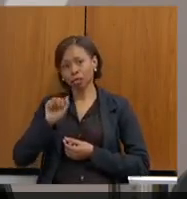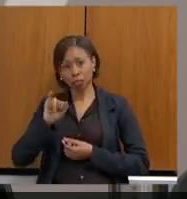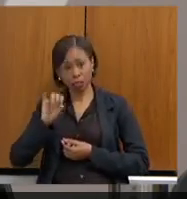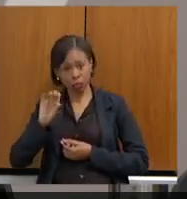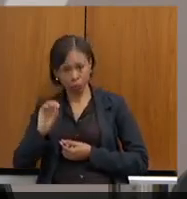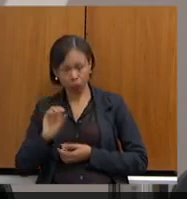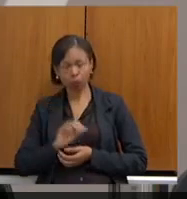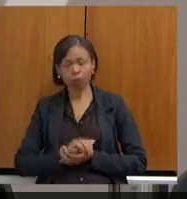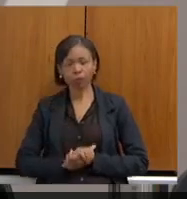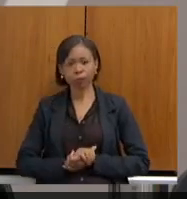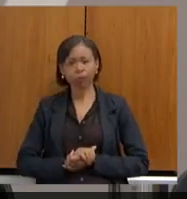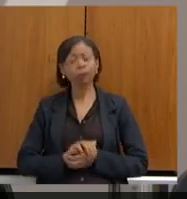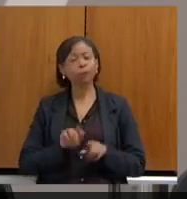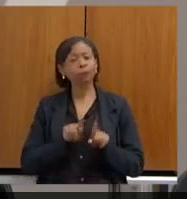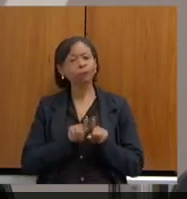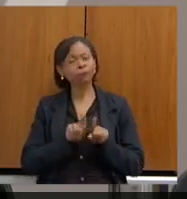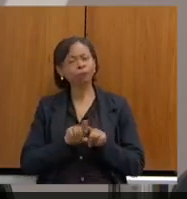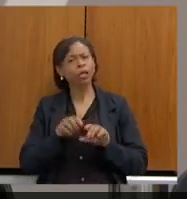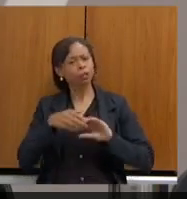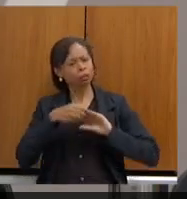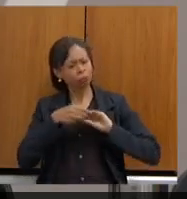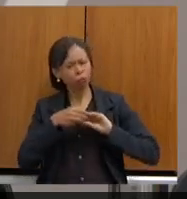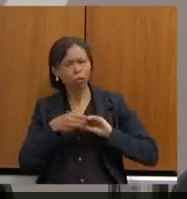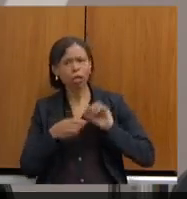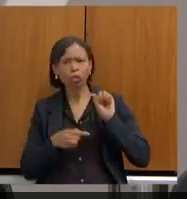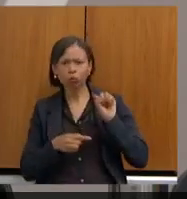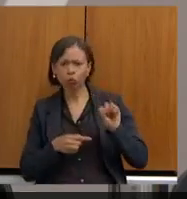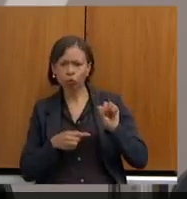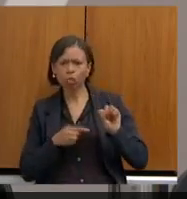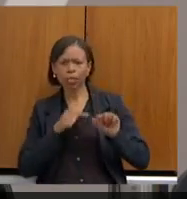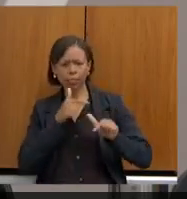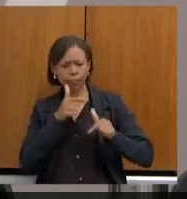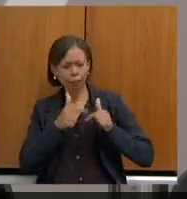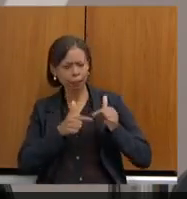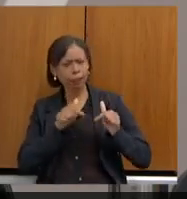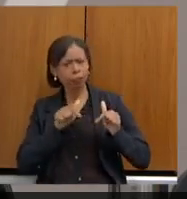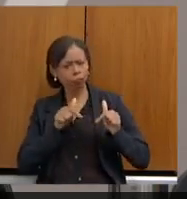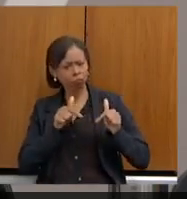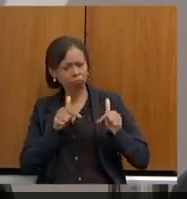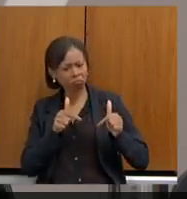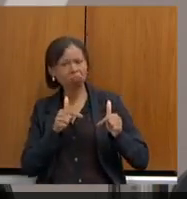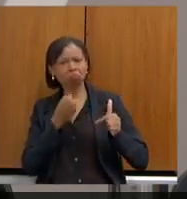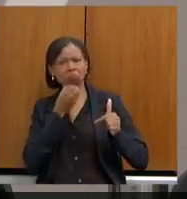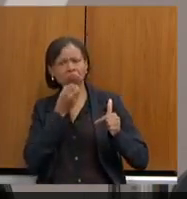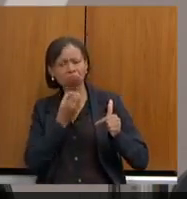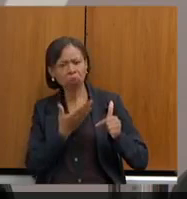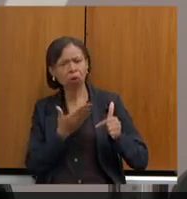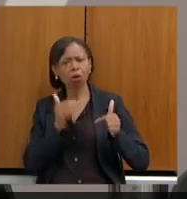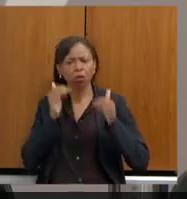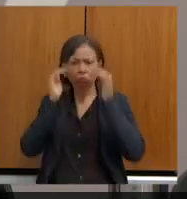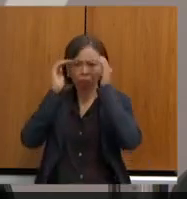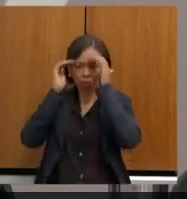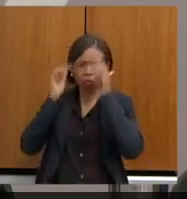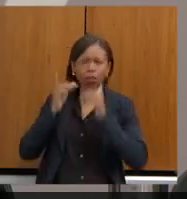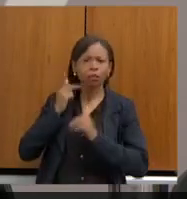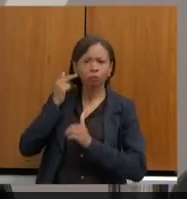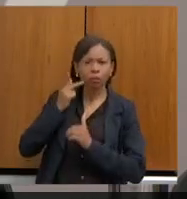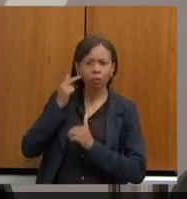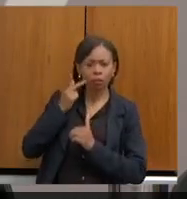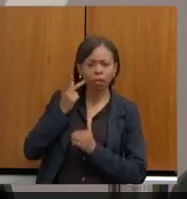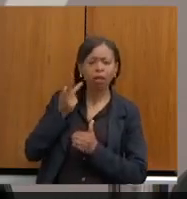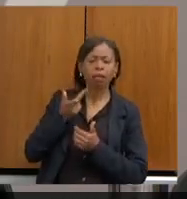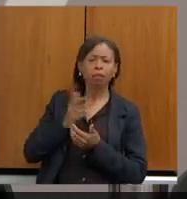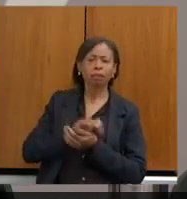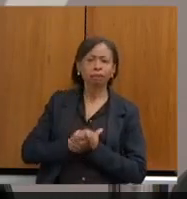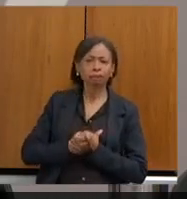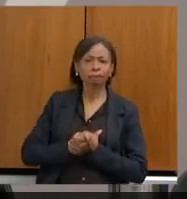complementar também pela forma que tem atendido os parlamentares que tem atendido os municípios é